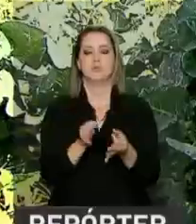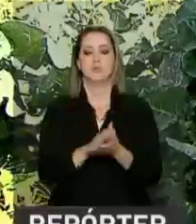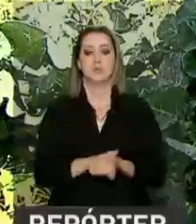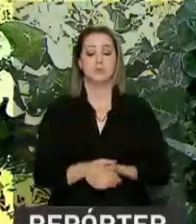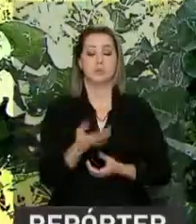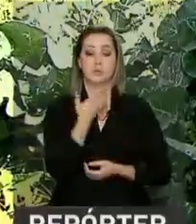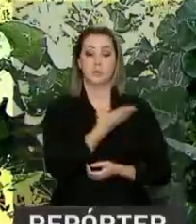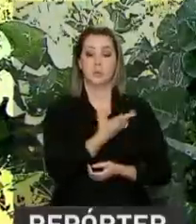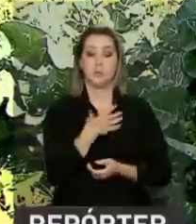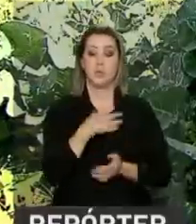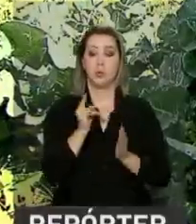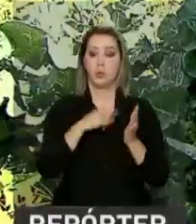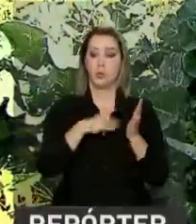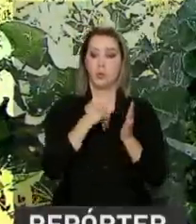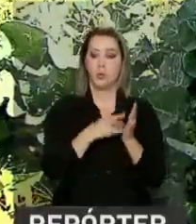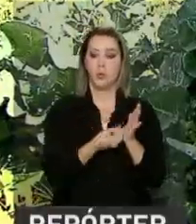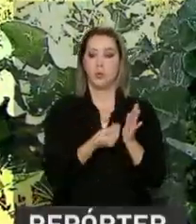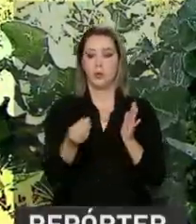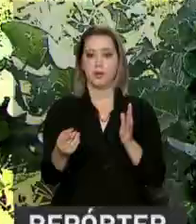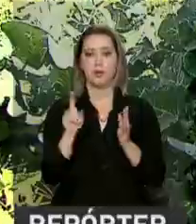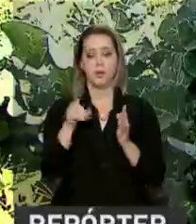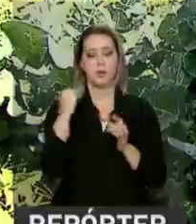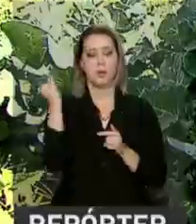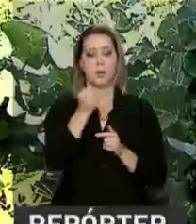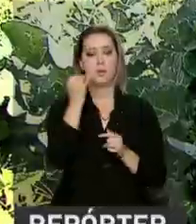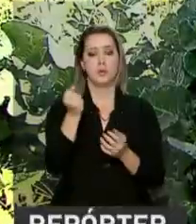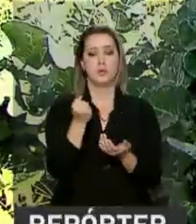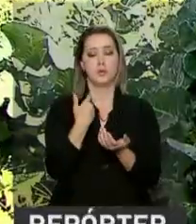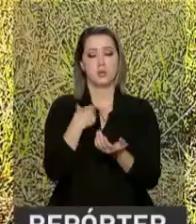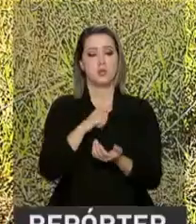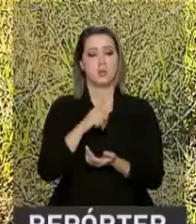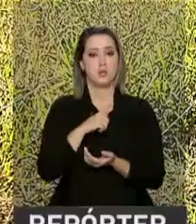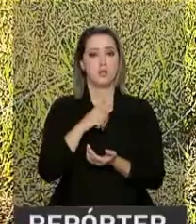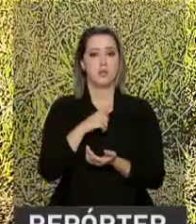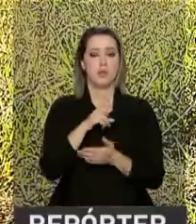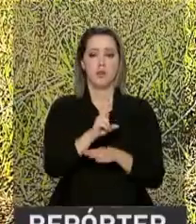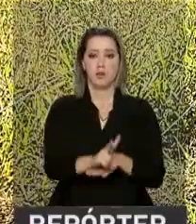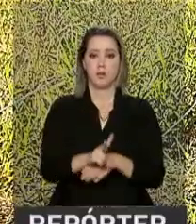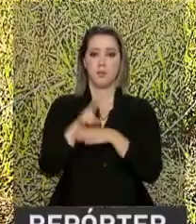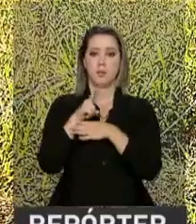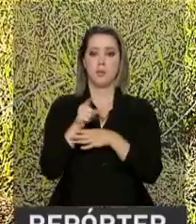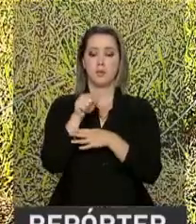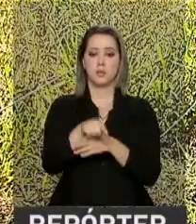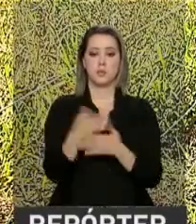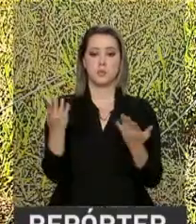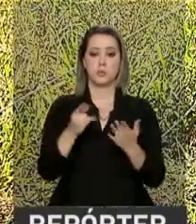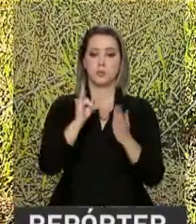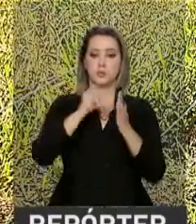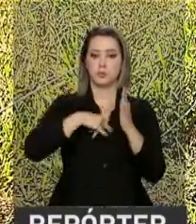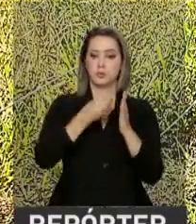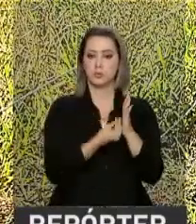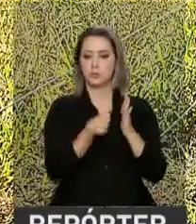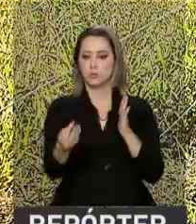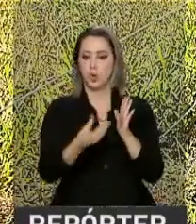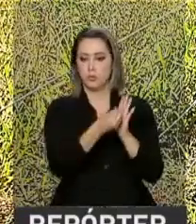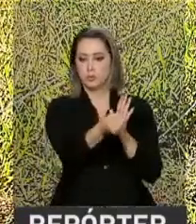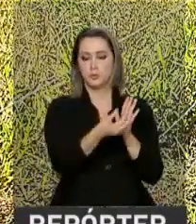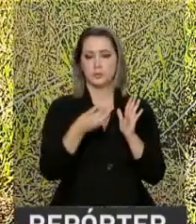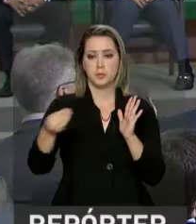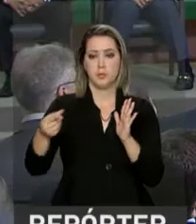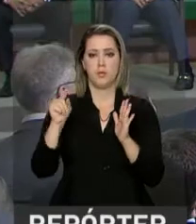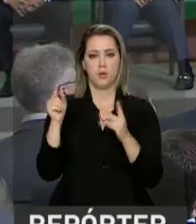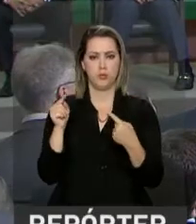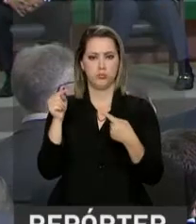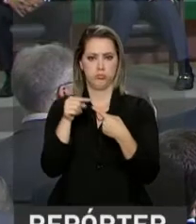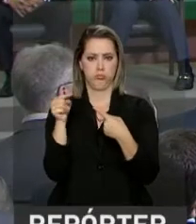A documentação da propriedade é importante para a obtenção de crédito rural. Por isso, a regularização fundiária é um dos eixos do Plano